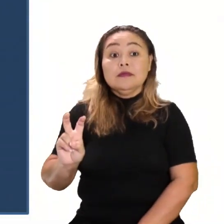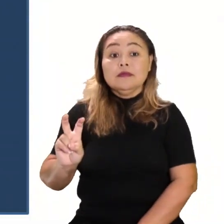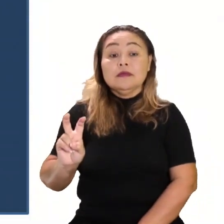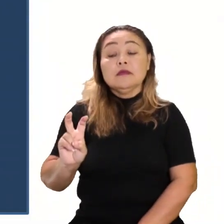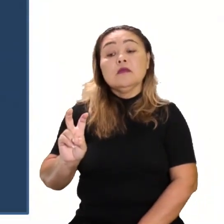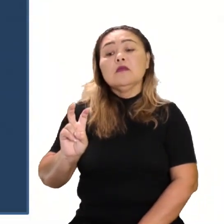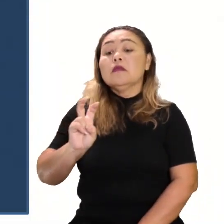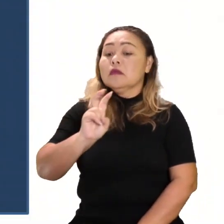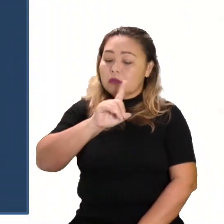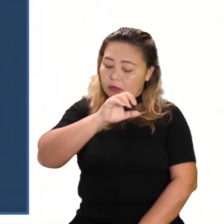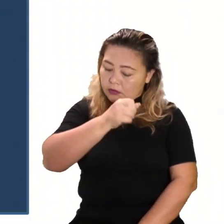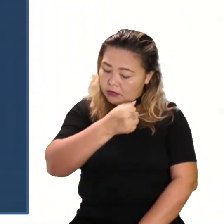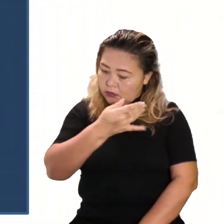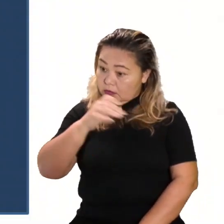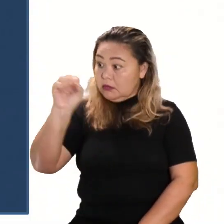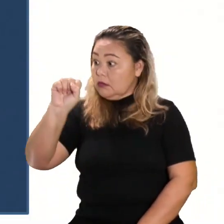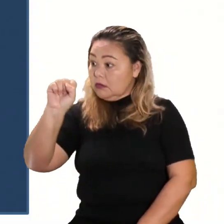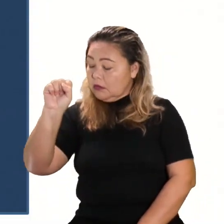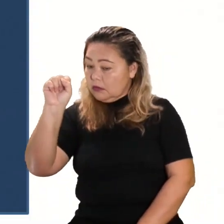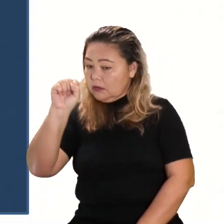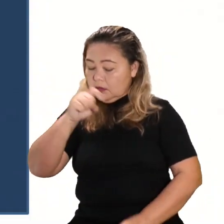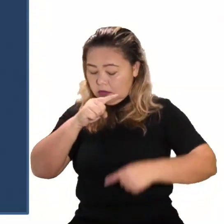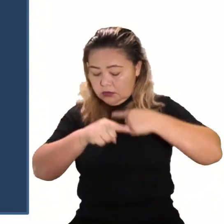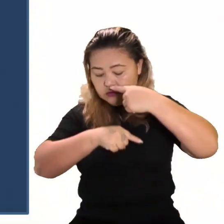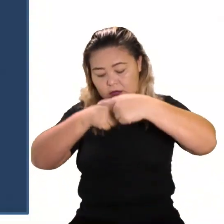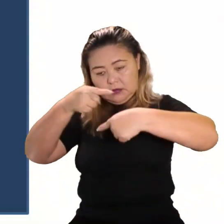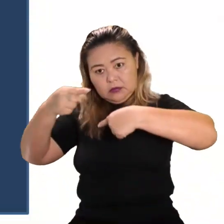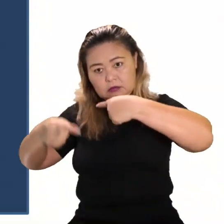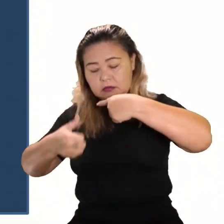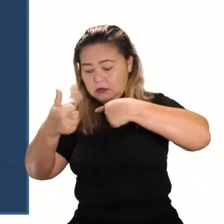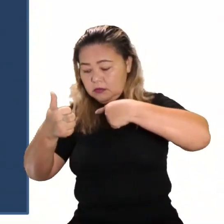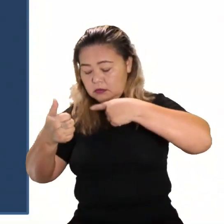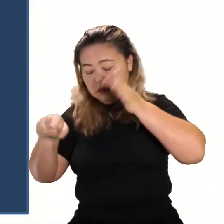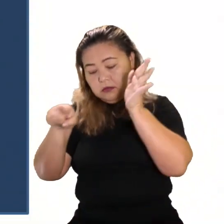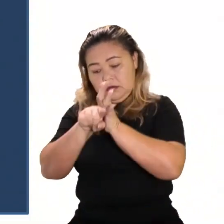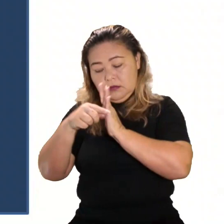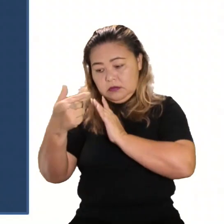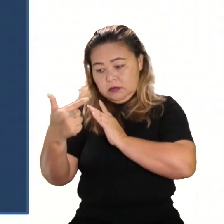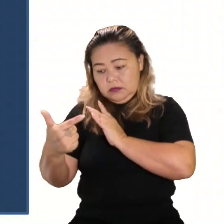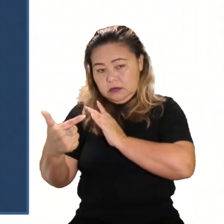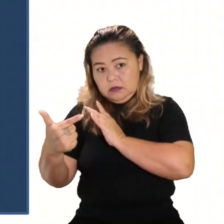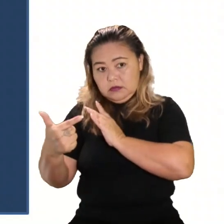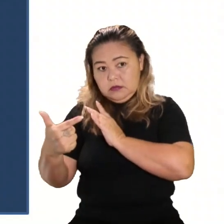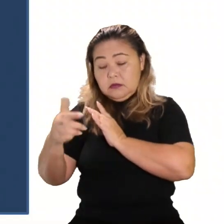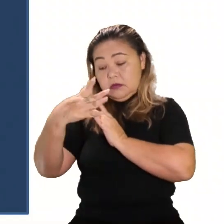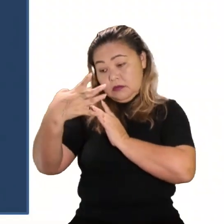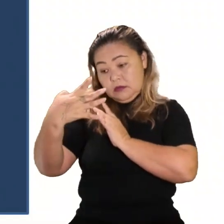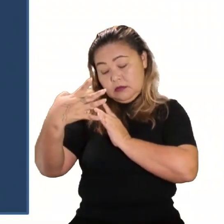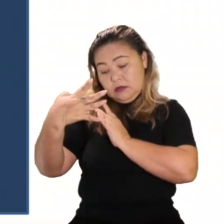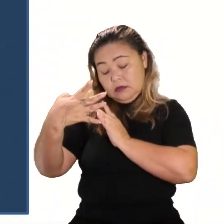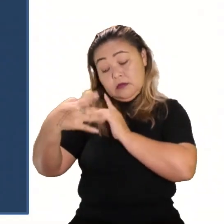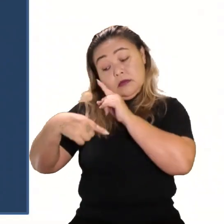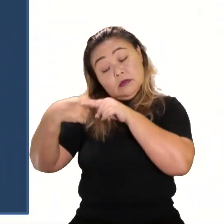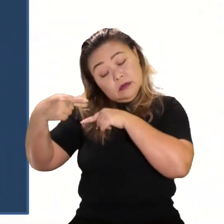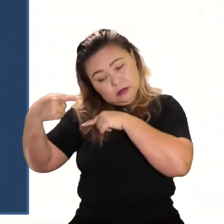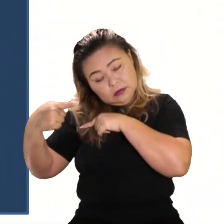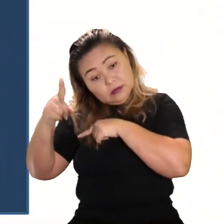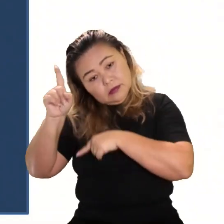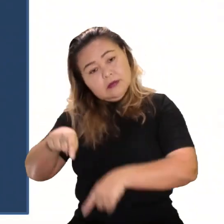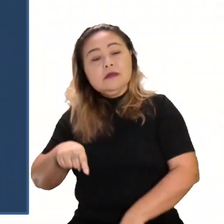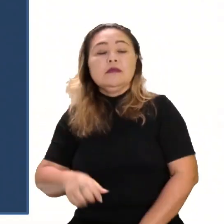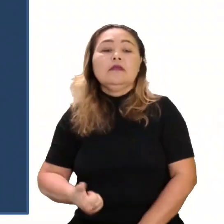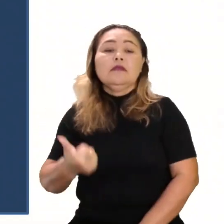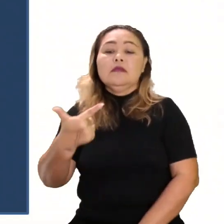ver. O oitavo termo da sequência 1 menos 2, 4